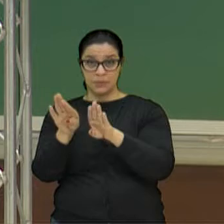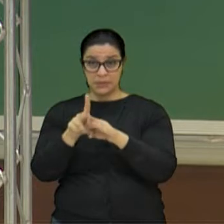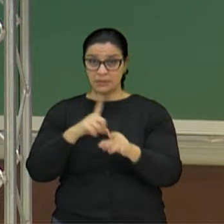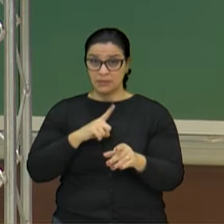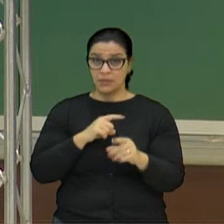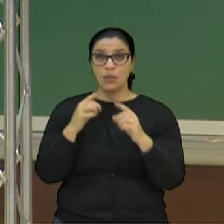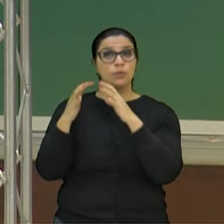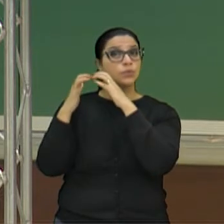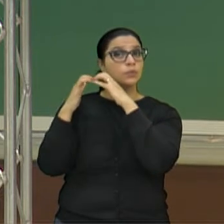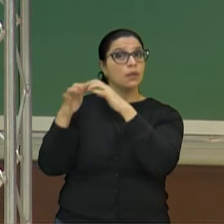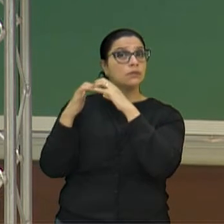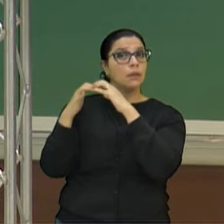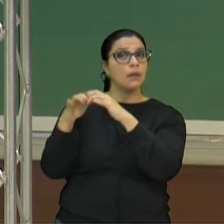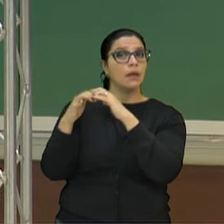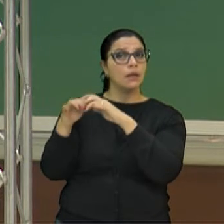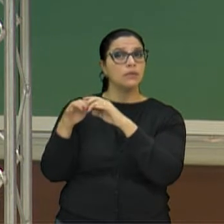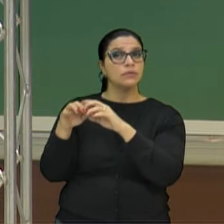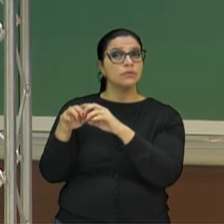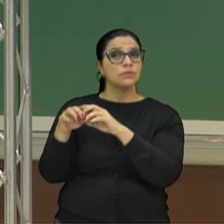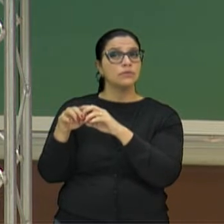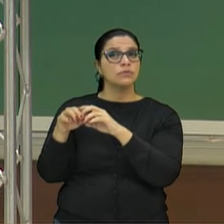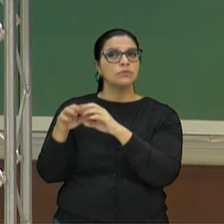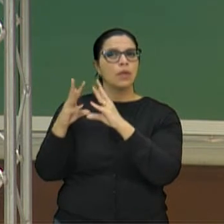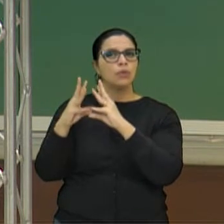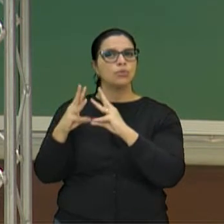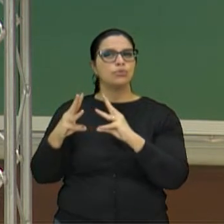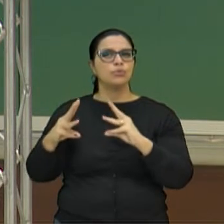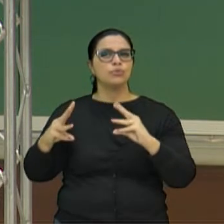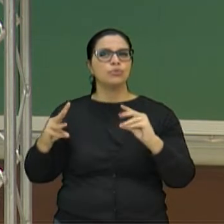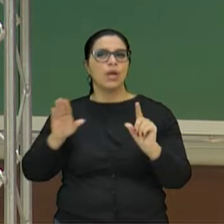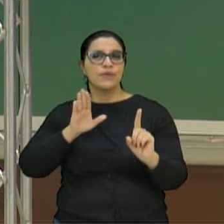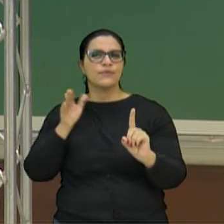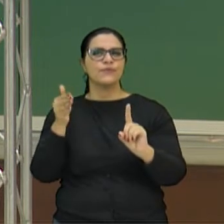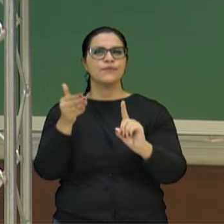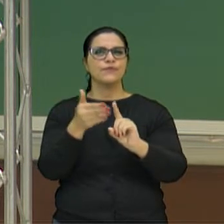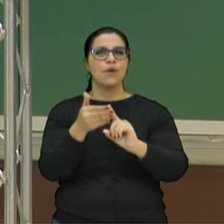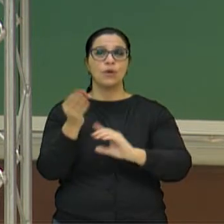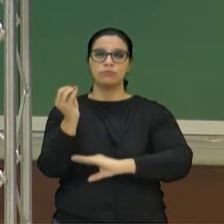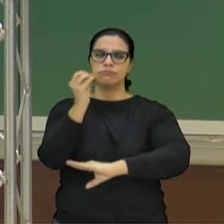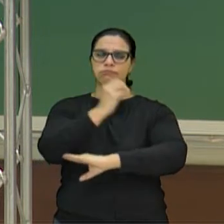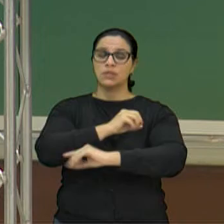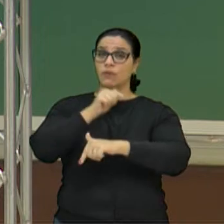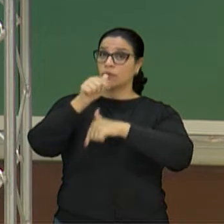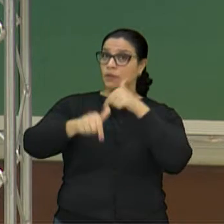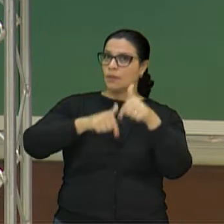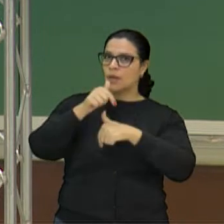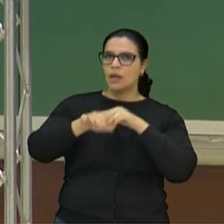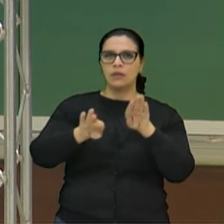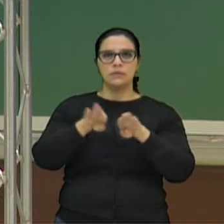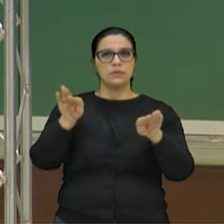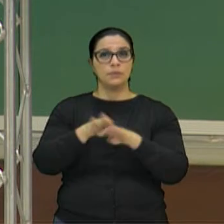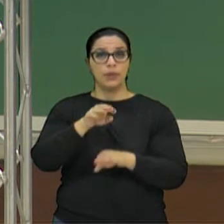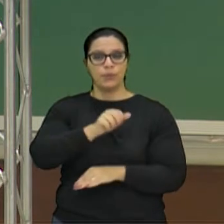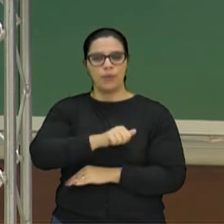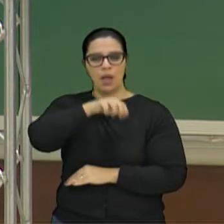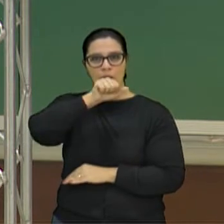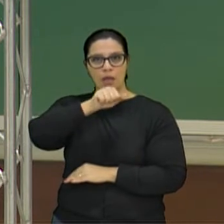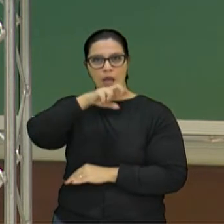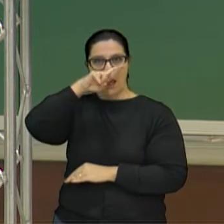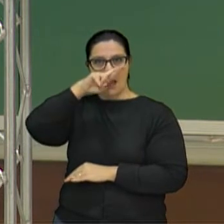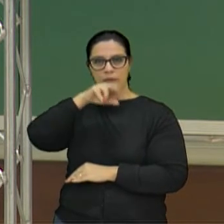Os pensamentos devem ser dispersados, você vai focar naquele momento. Trabalha bastante a sua respiração também, assim como